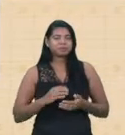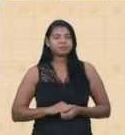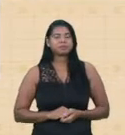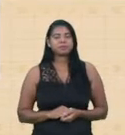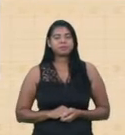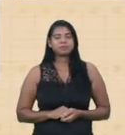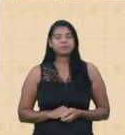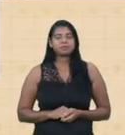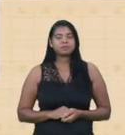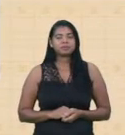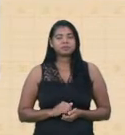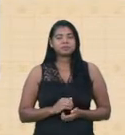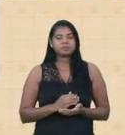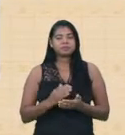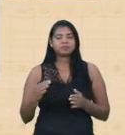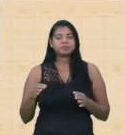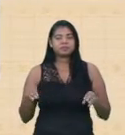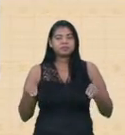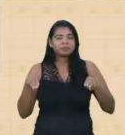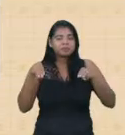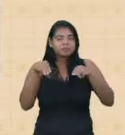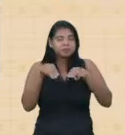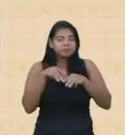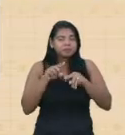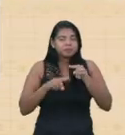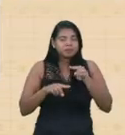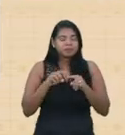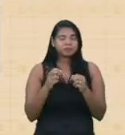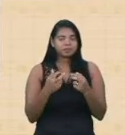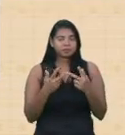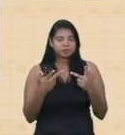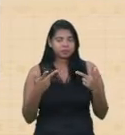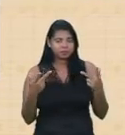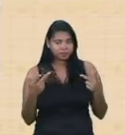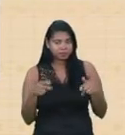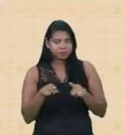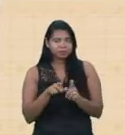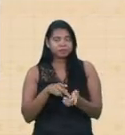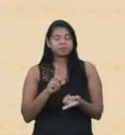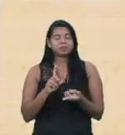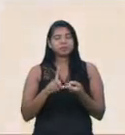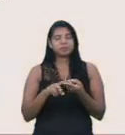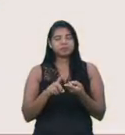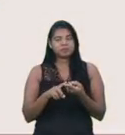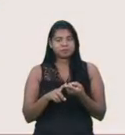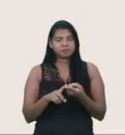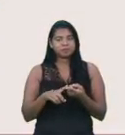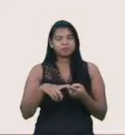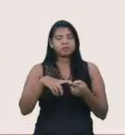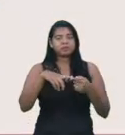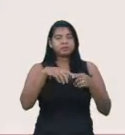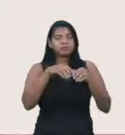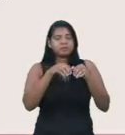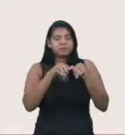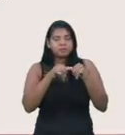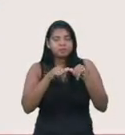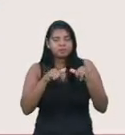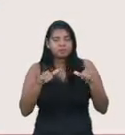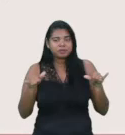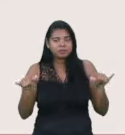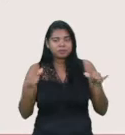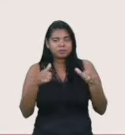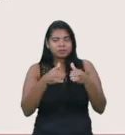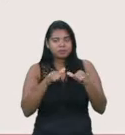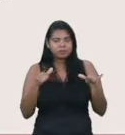magnética, que, como eu falei a vocês, existem materiais paramagnéticos que, quando passa-se uma corrente elétrica por ele, ele